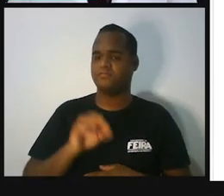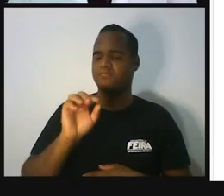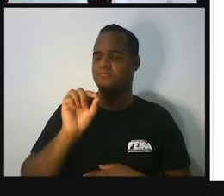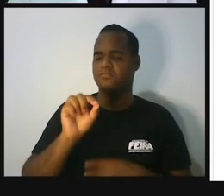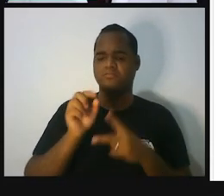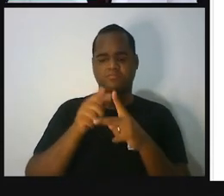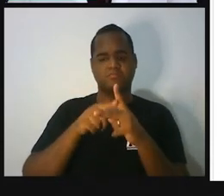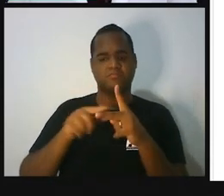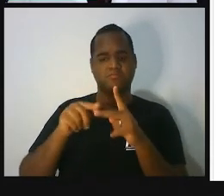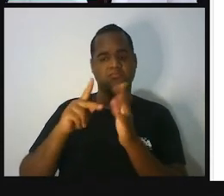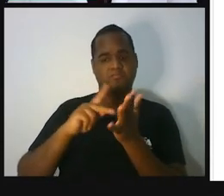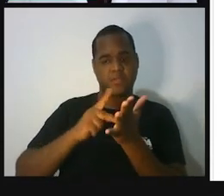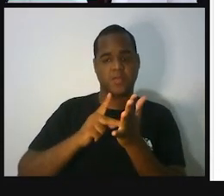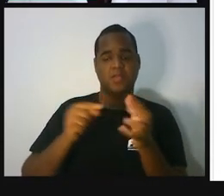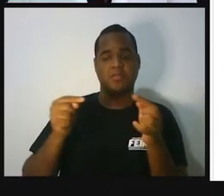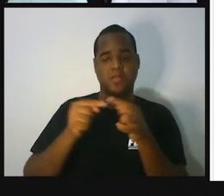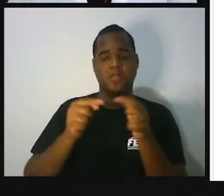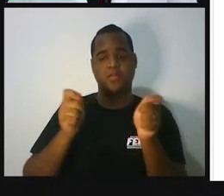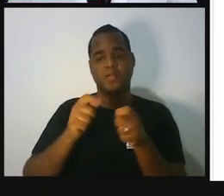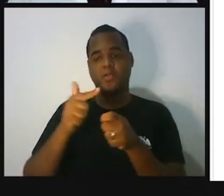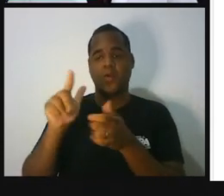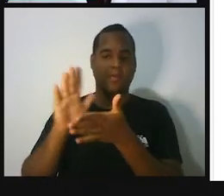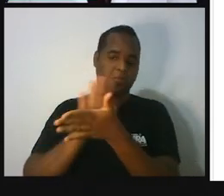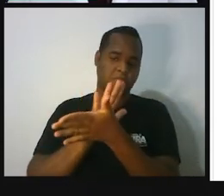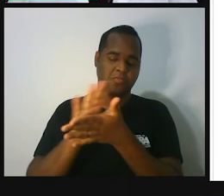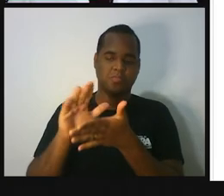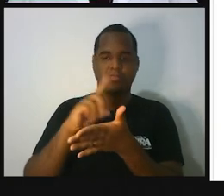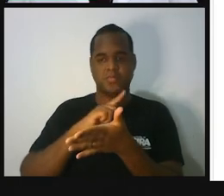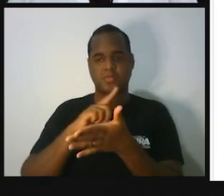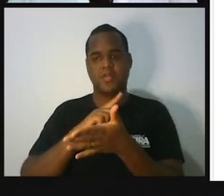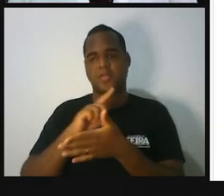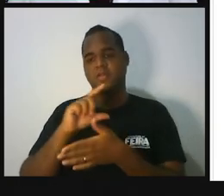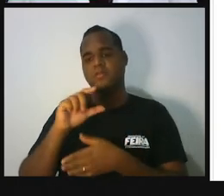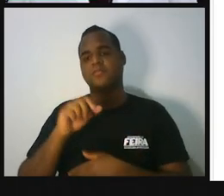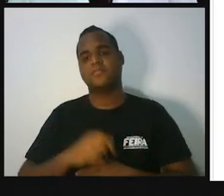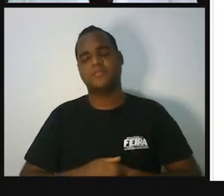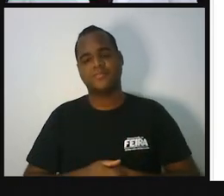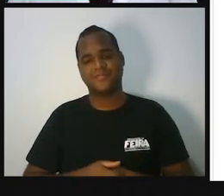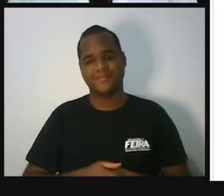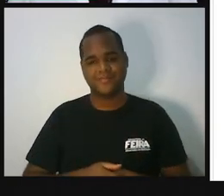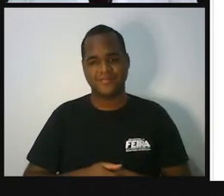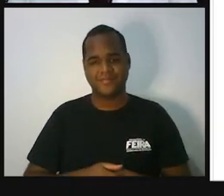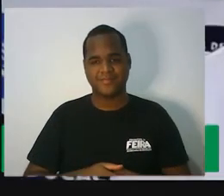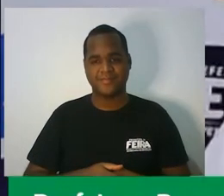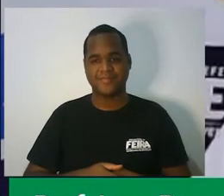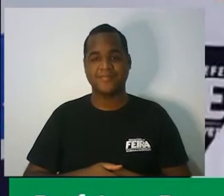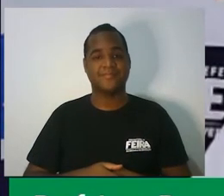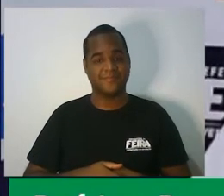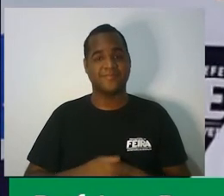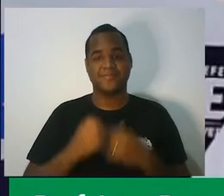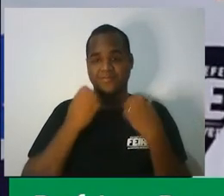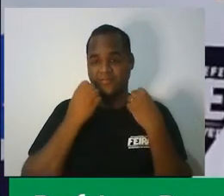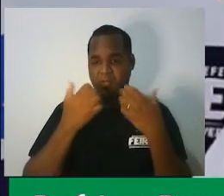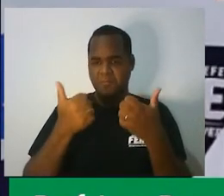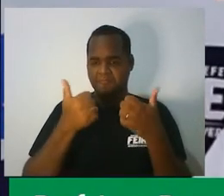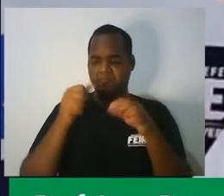geometria e aqui algumas medidas de ângulo bacana Aí bom